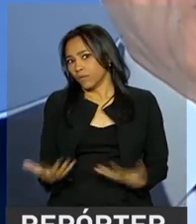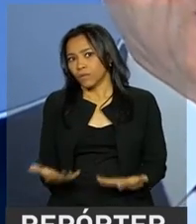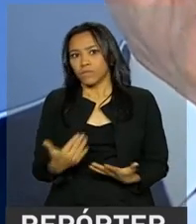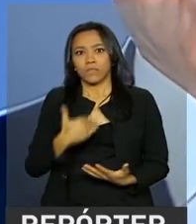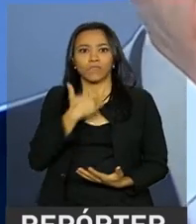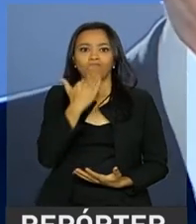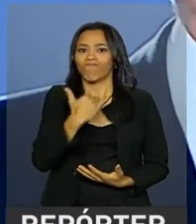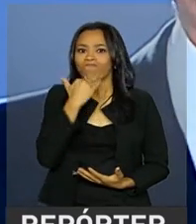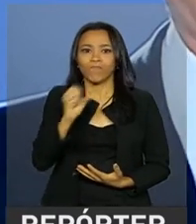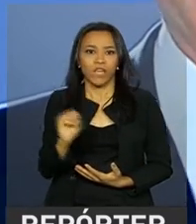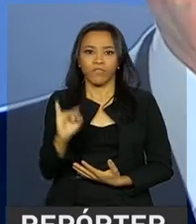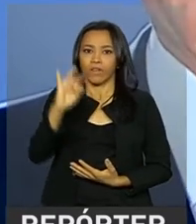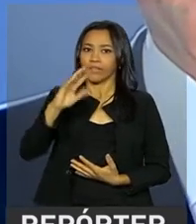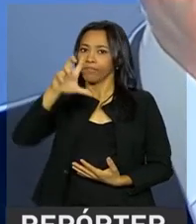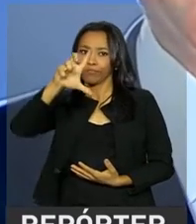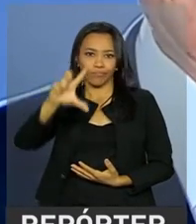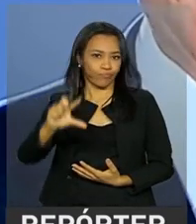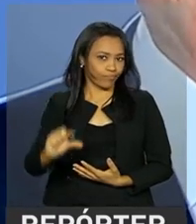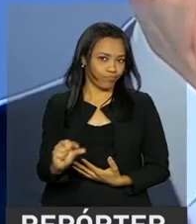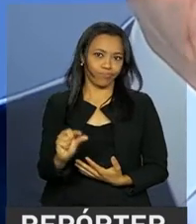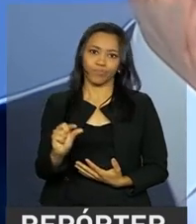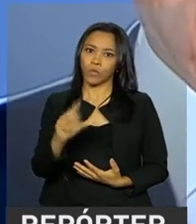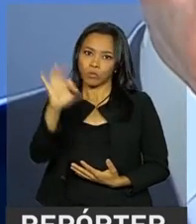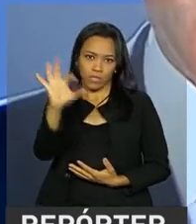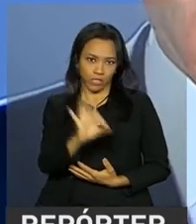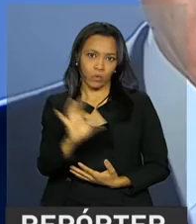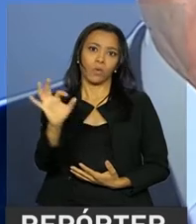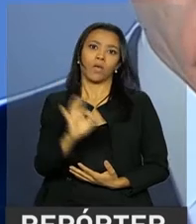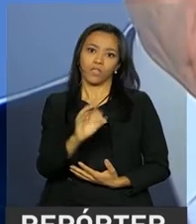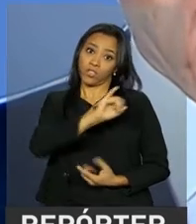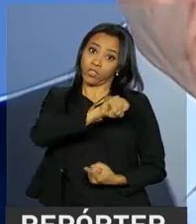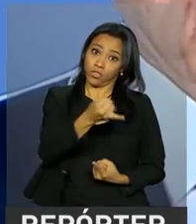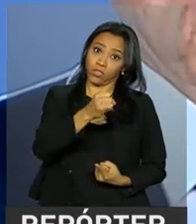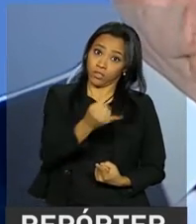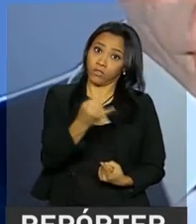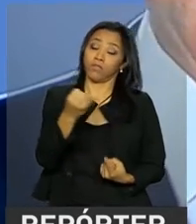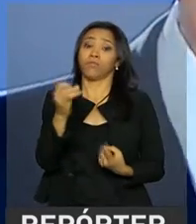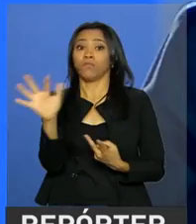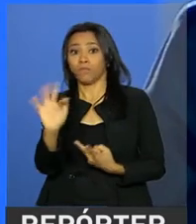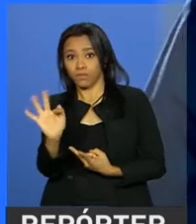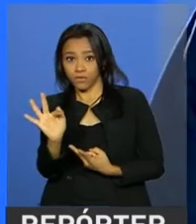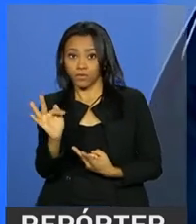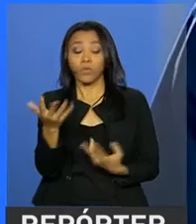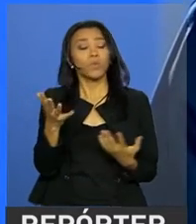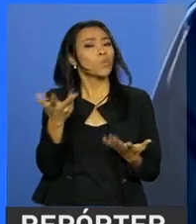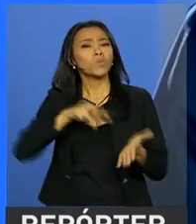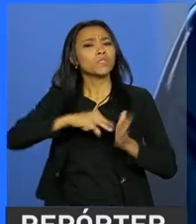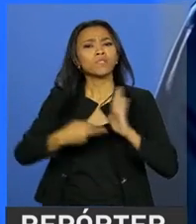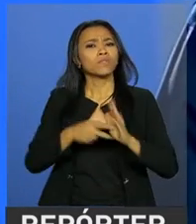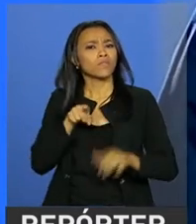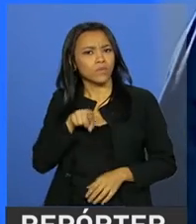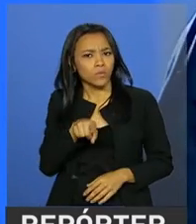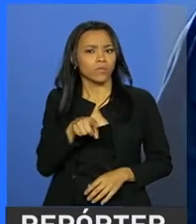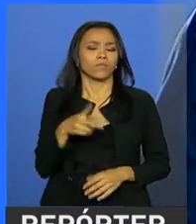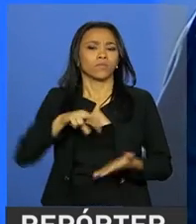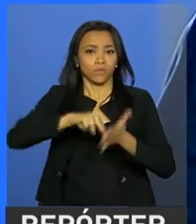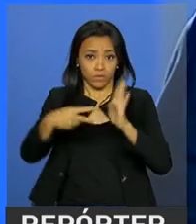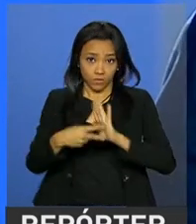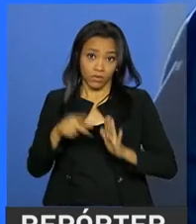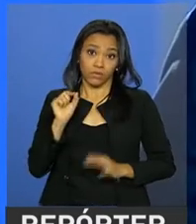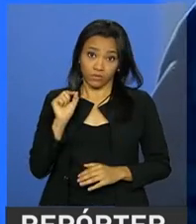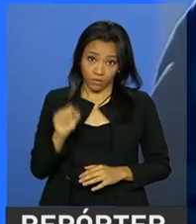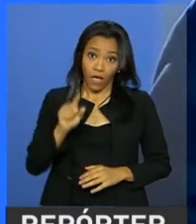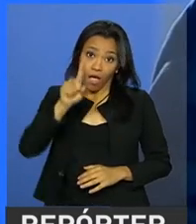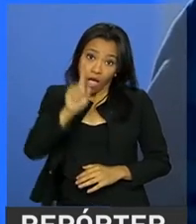inflação não se reduz aos percentuais de janeiro e fevereiro. Qual o significado disso? O significado